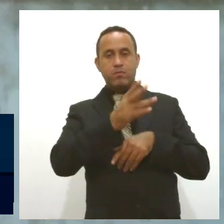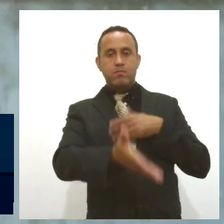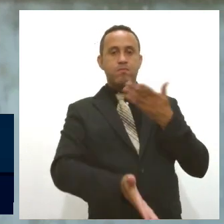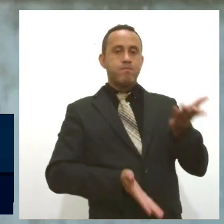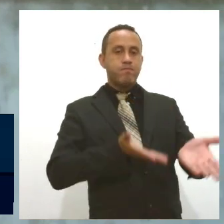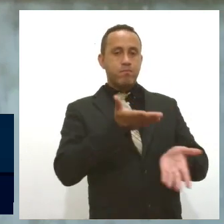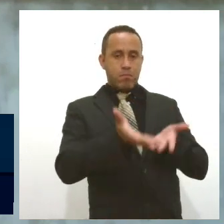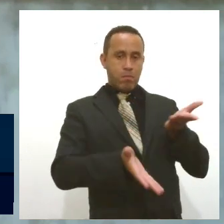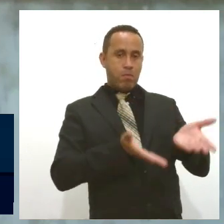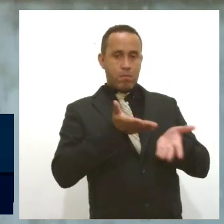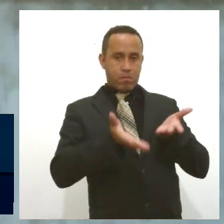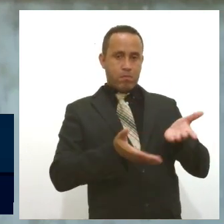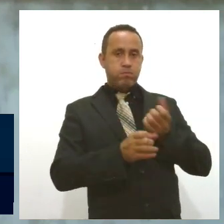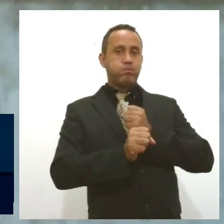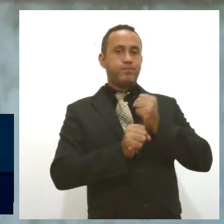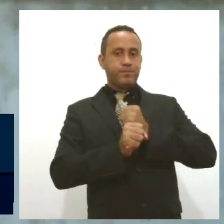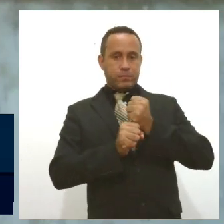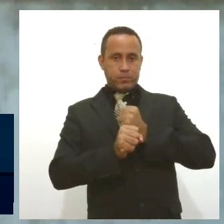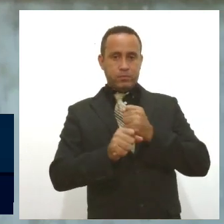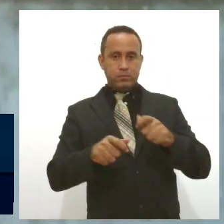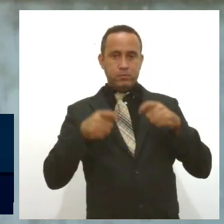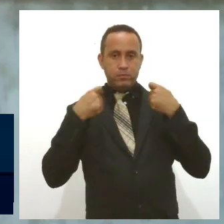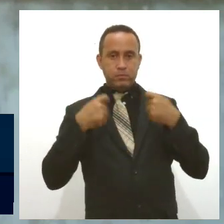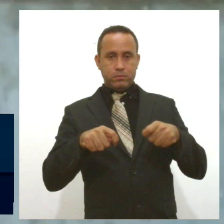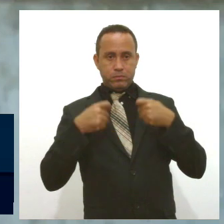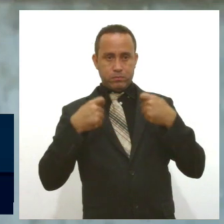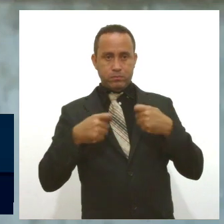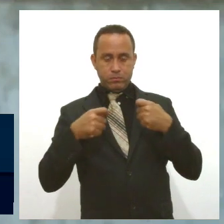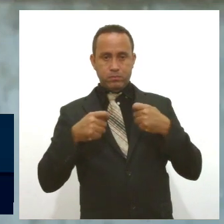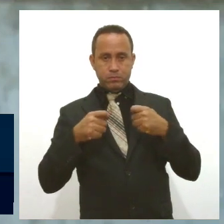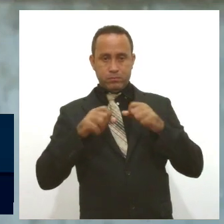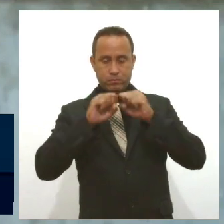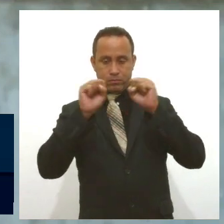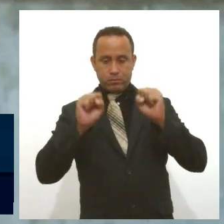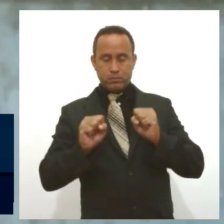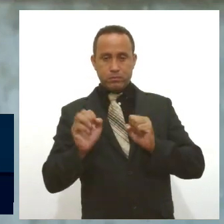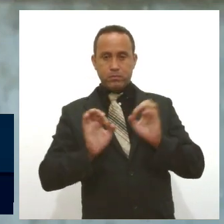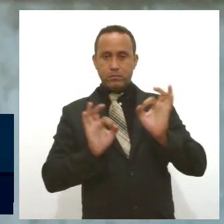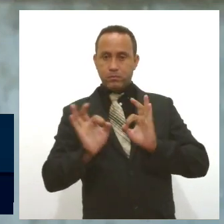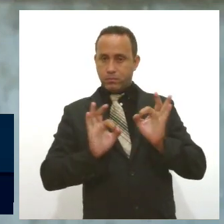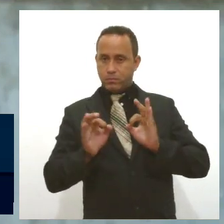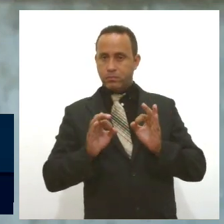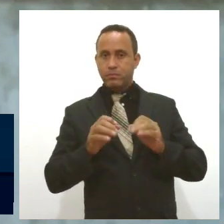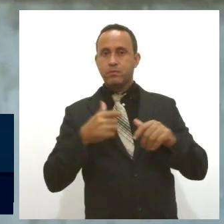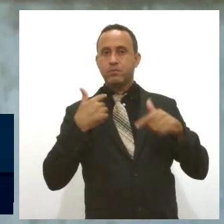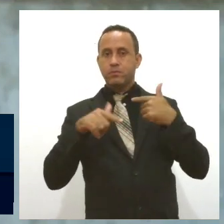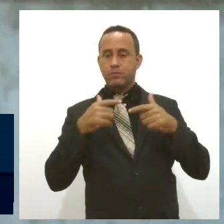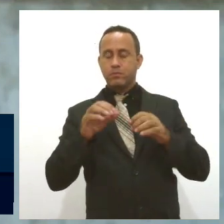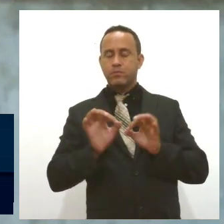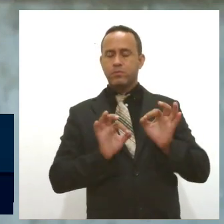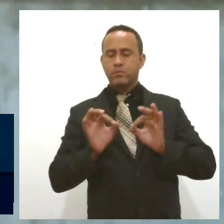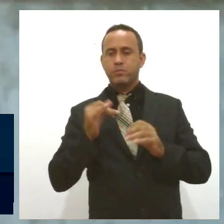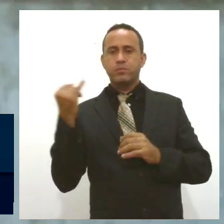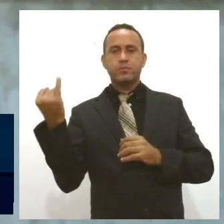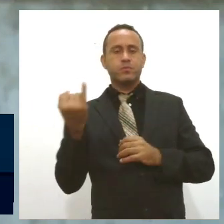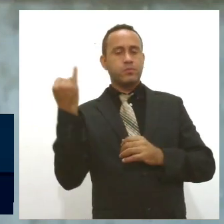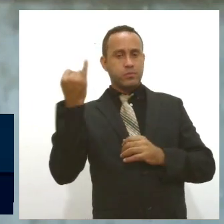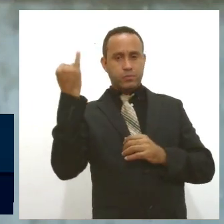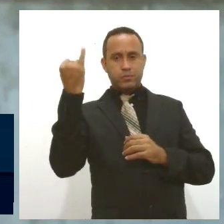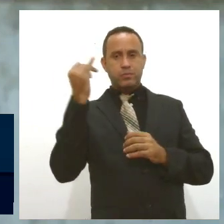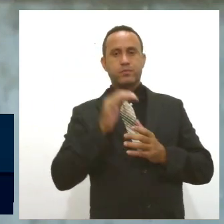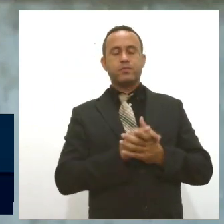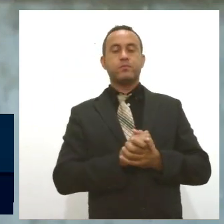anos, mas que é preciso esse estudo ser concluído. É uma obra estruturante muito